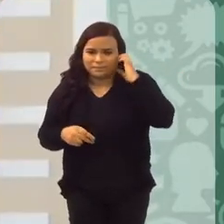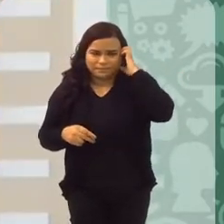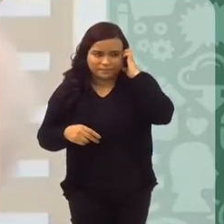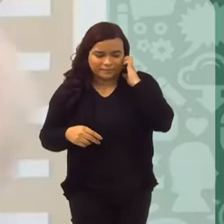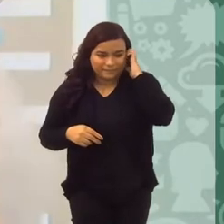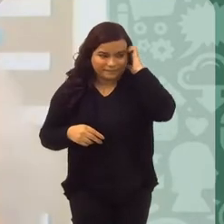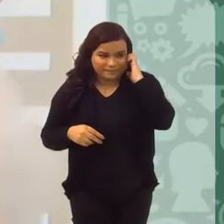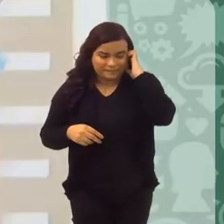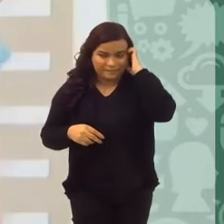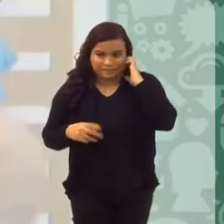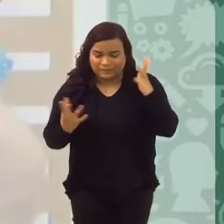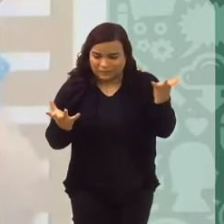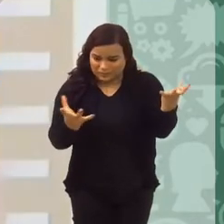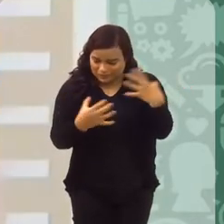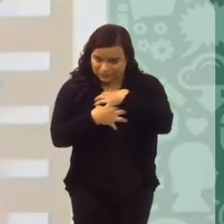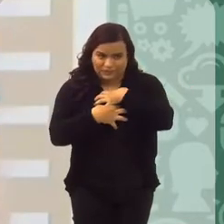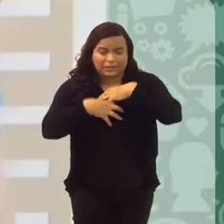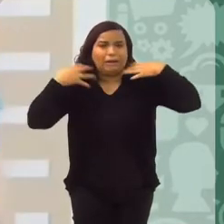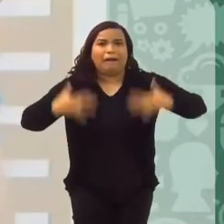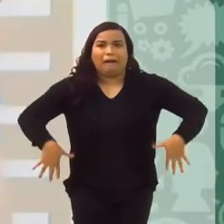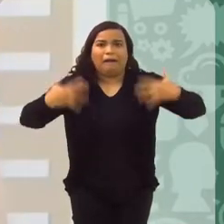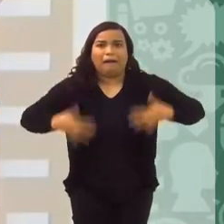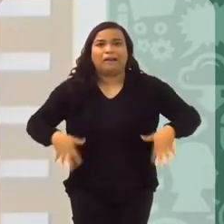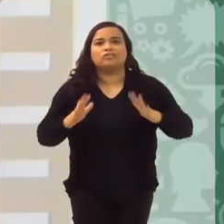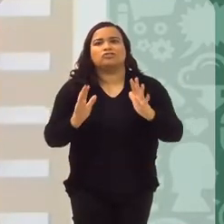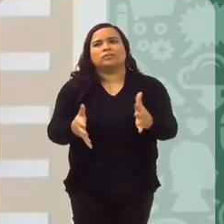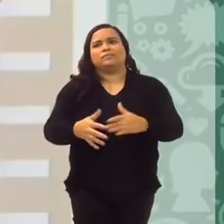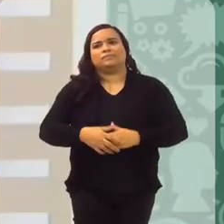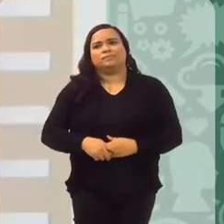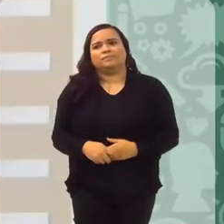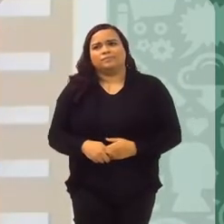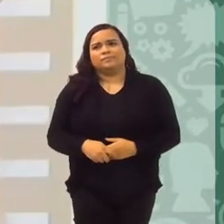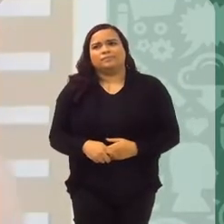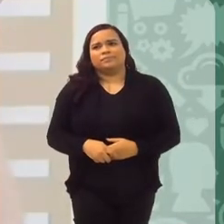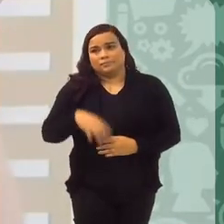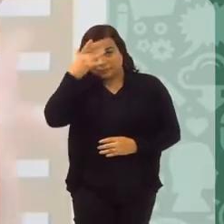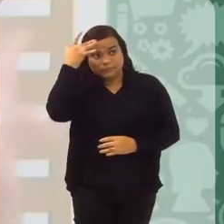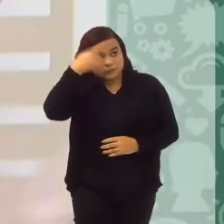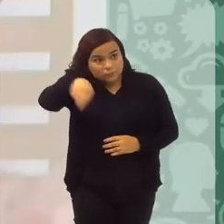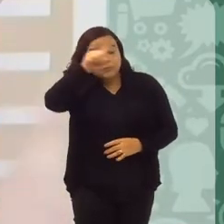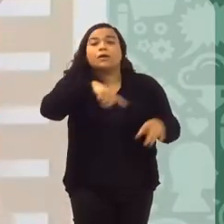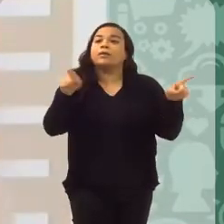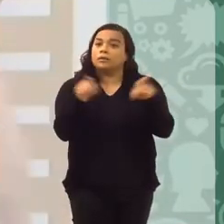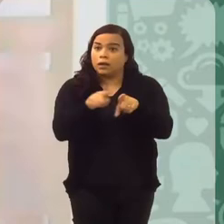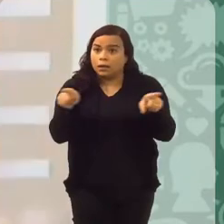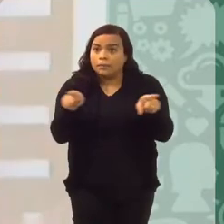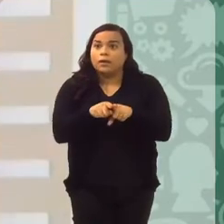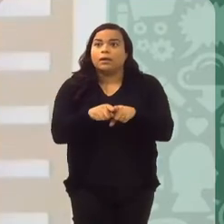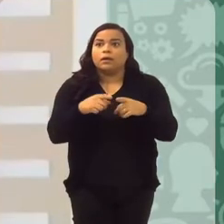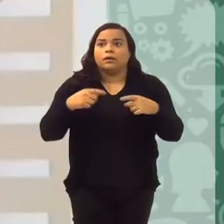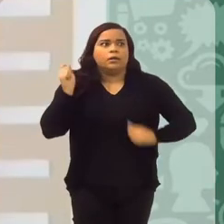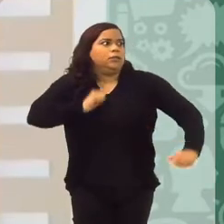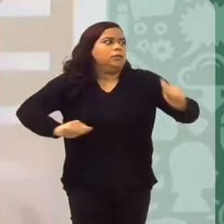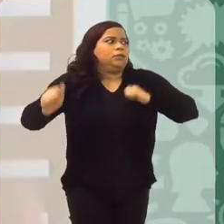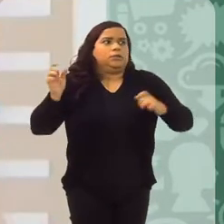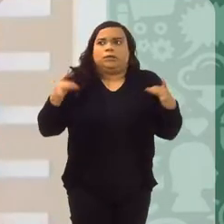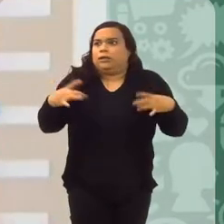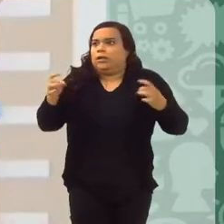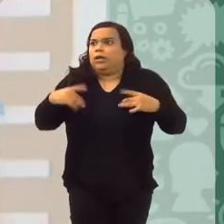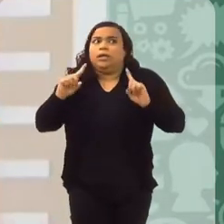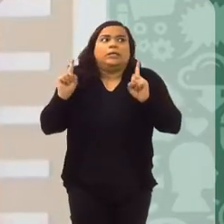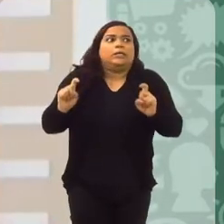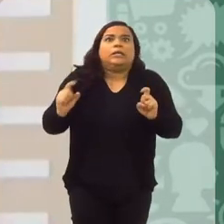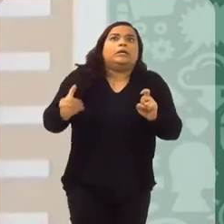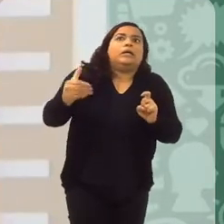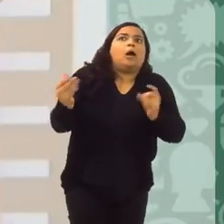bateu num lugar de desespero, assim. E as pessoas estavam muito nervosas, as pessoas estavam muito ansiosas do que